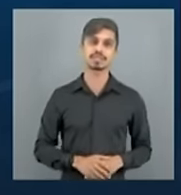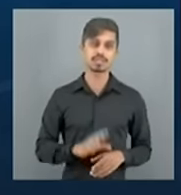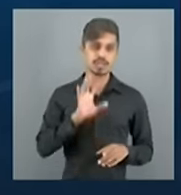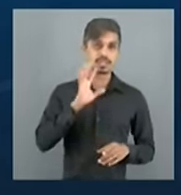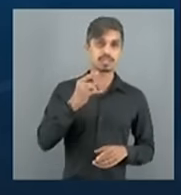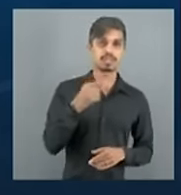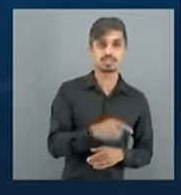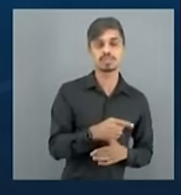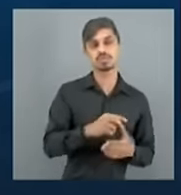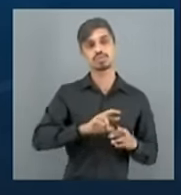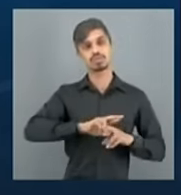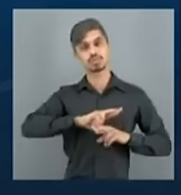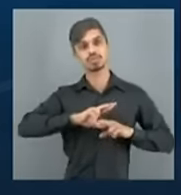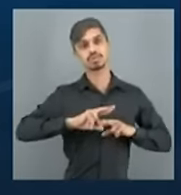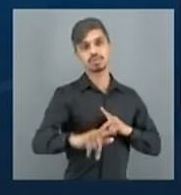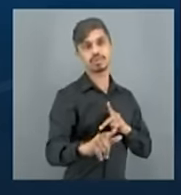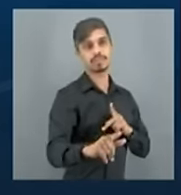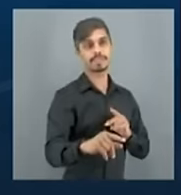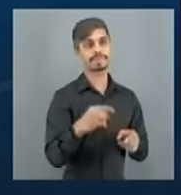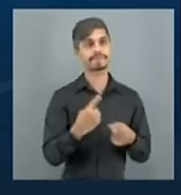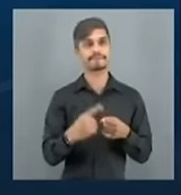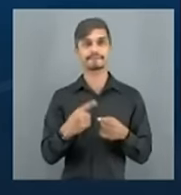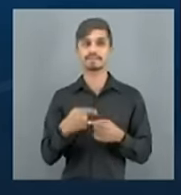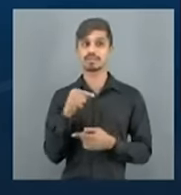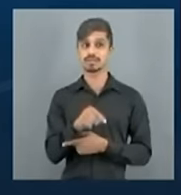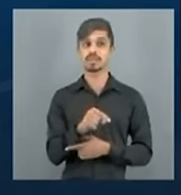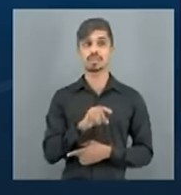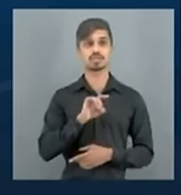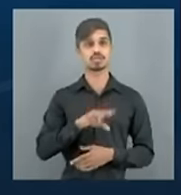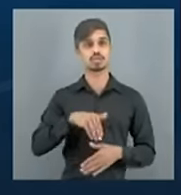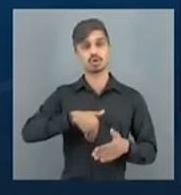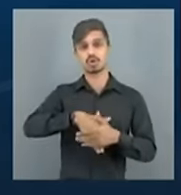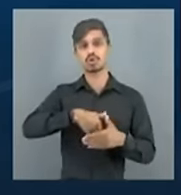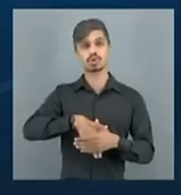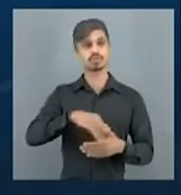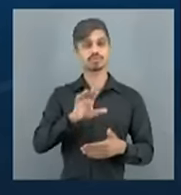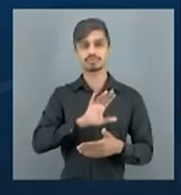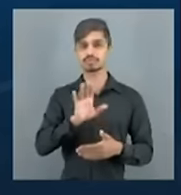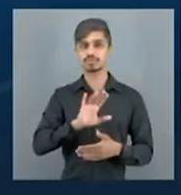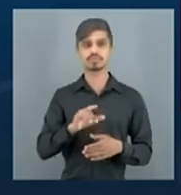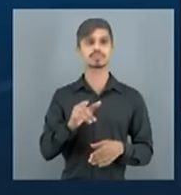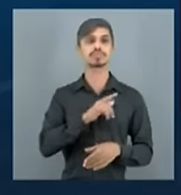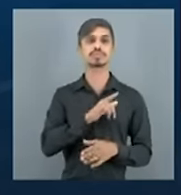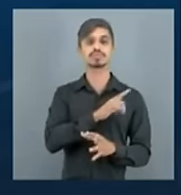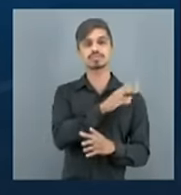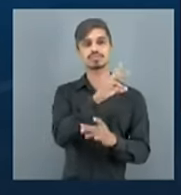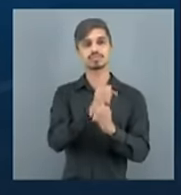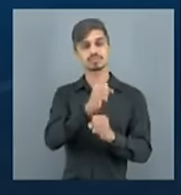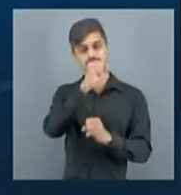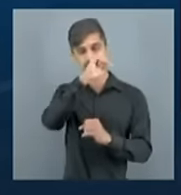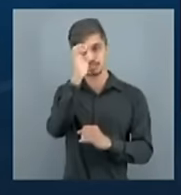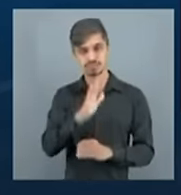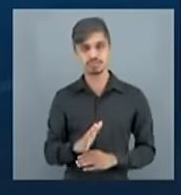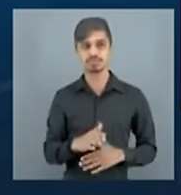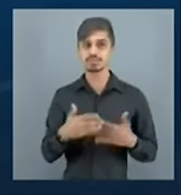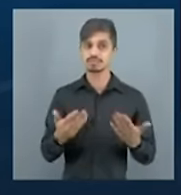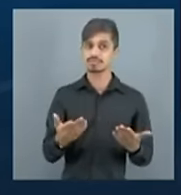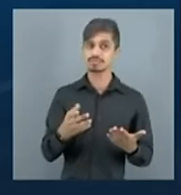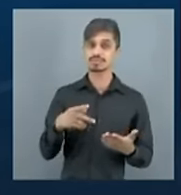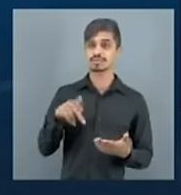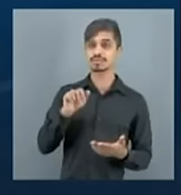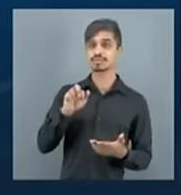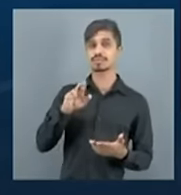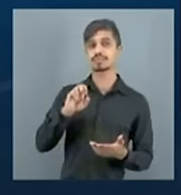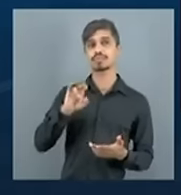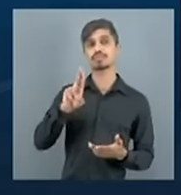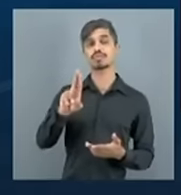seja diferente. Porque eu acho que isso aí não é só no futebol, né? Acho que é todo um composto aí no Brasil. Então, Cajuru, eu acho que tinha que